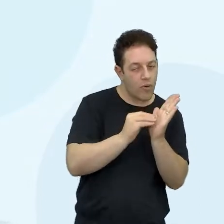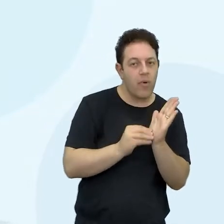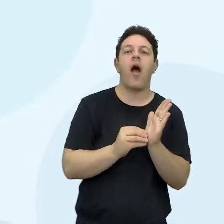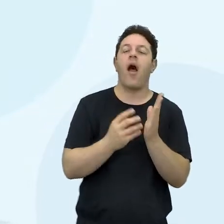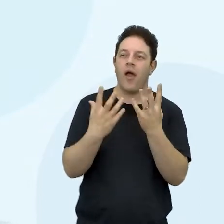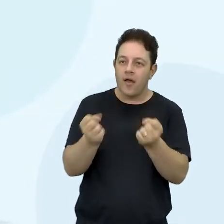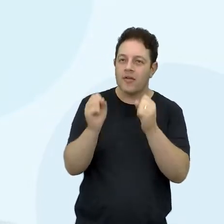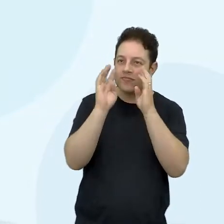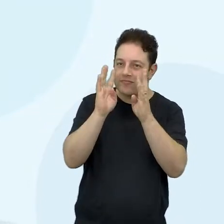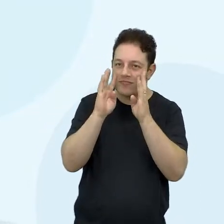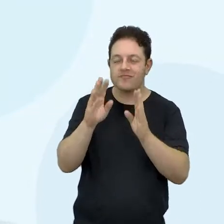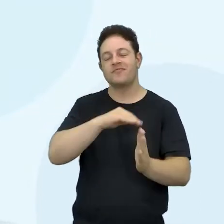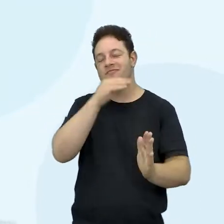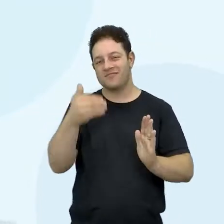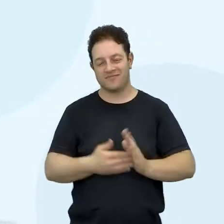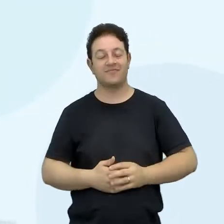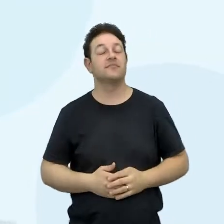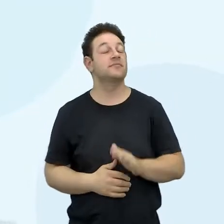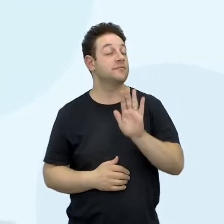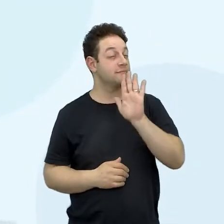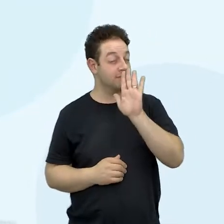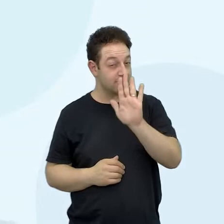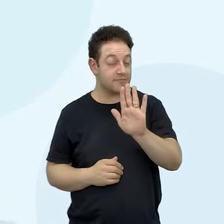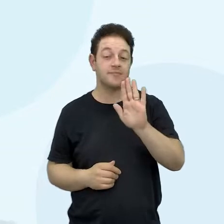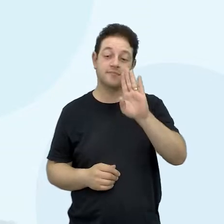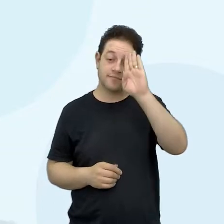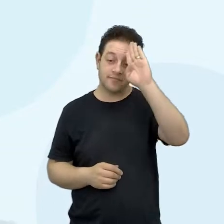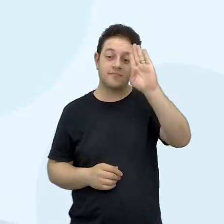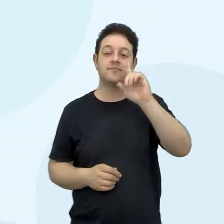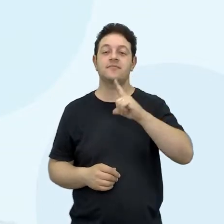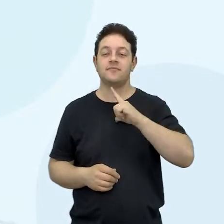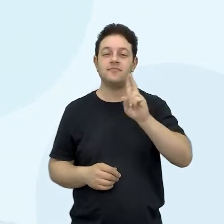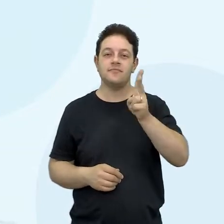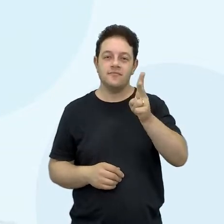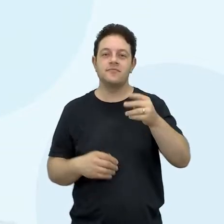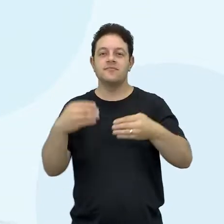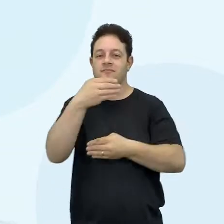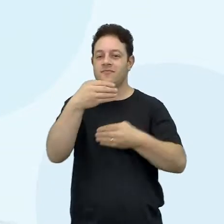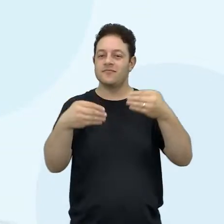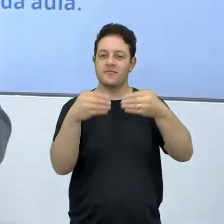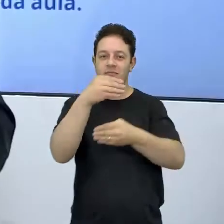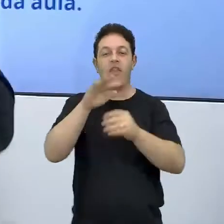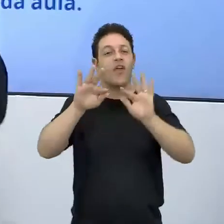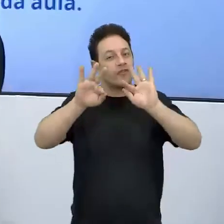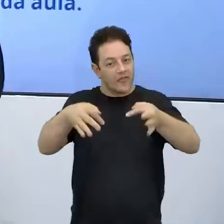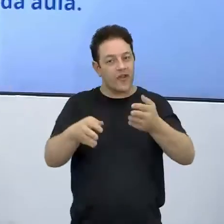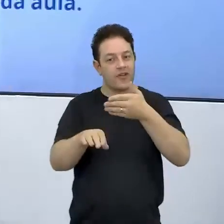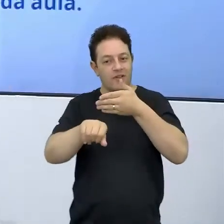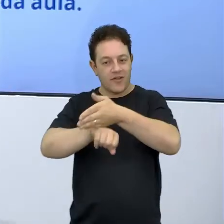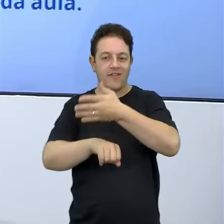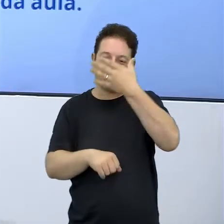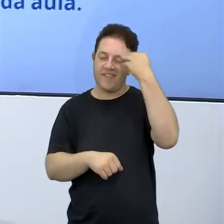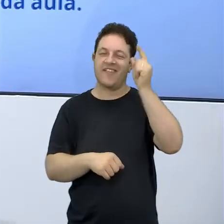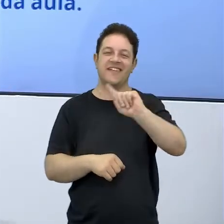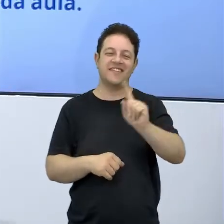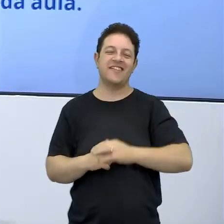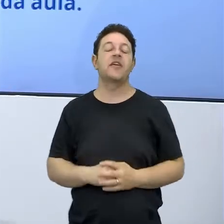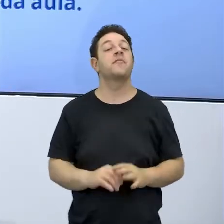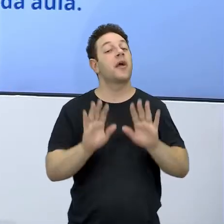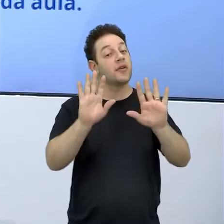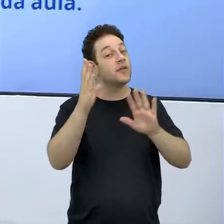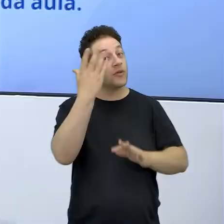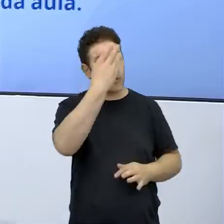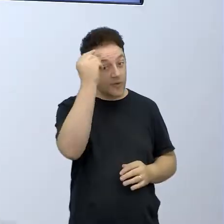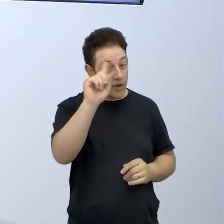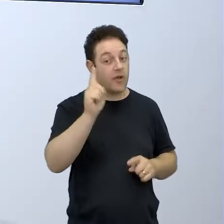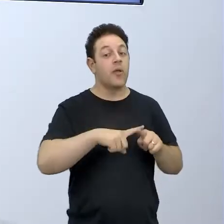a aula toda, mas no mais das vezes está lá no último slide. Também não vai esquecer, pode voltar aqui para mim, vai esquecer também